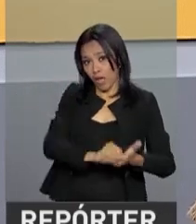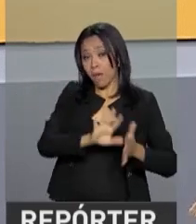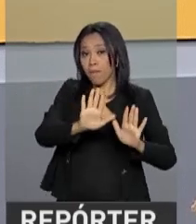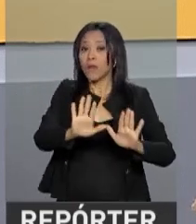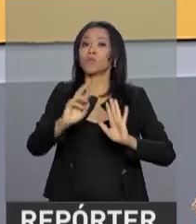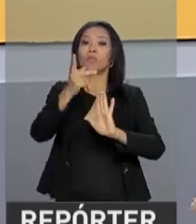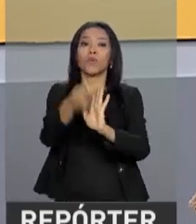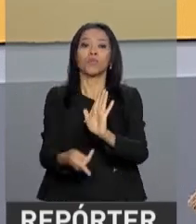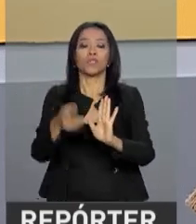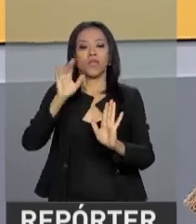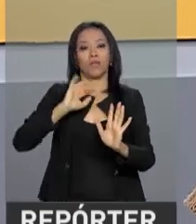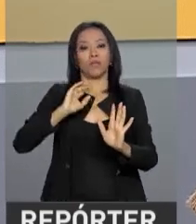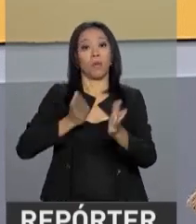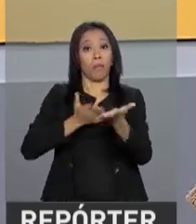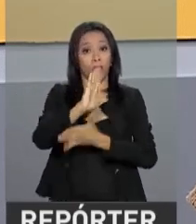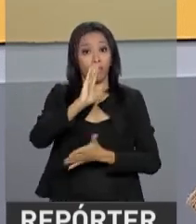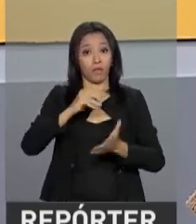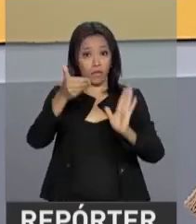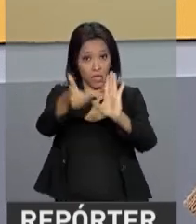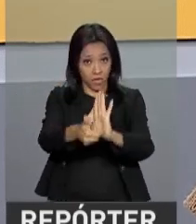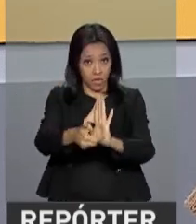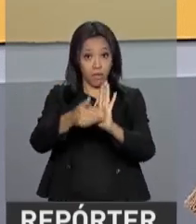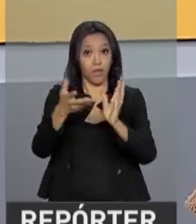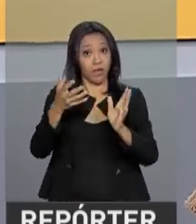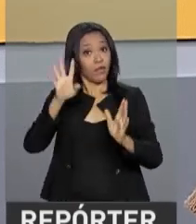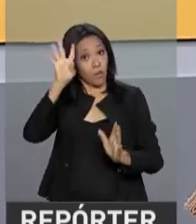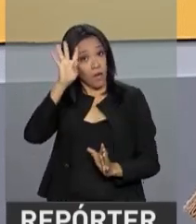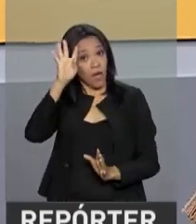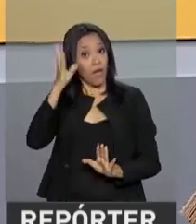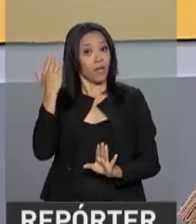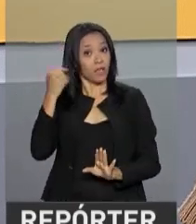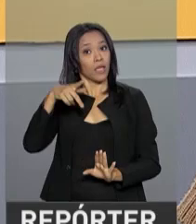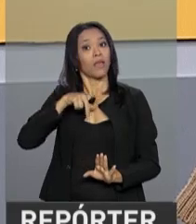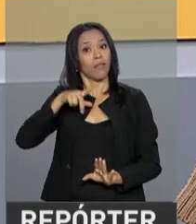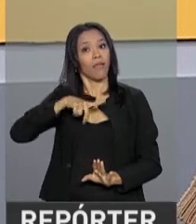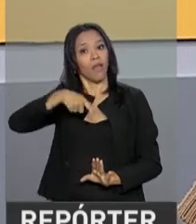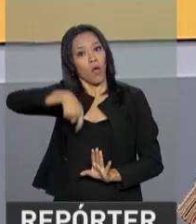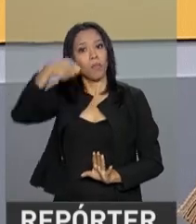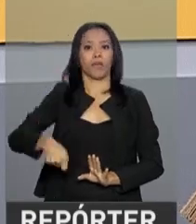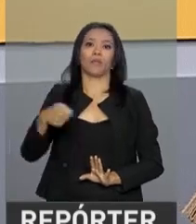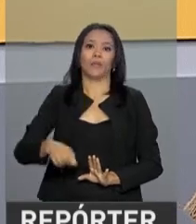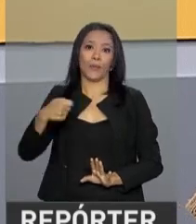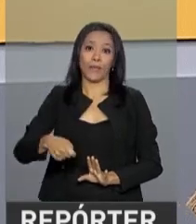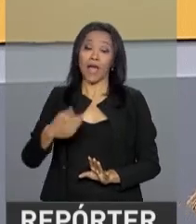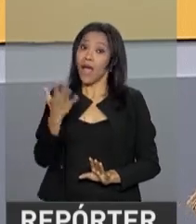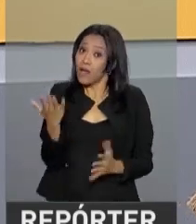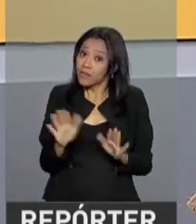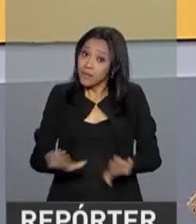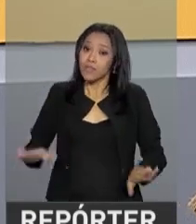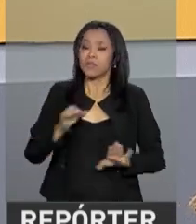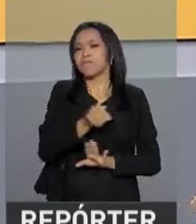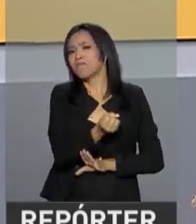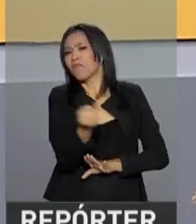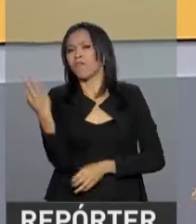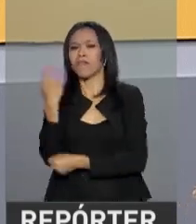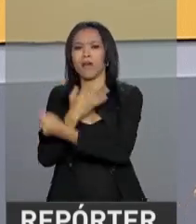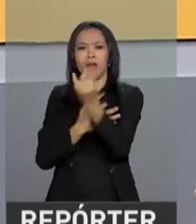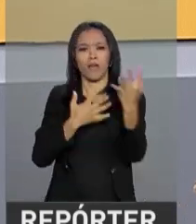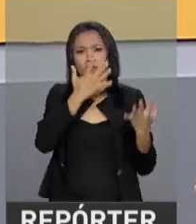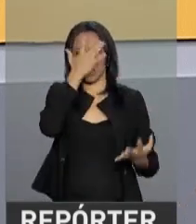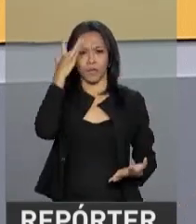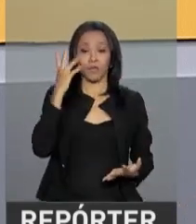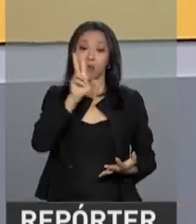dos deputados nesta quarta feira quer tornar a iniciativa obrigatória assim milhões de brasileiros vão poder usar o